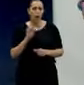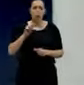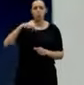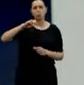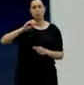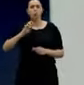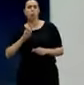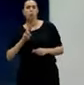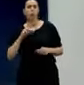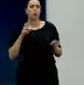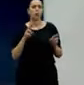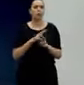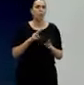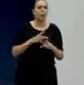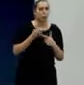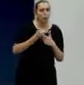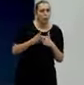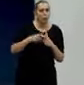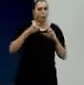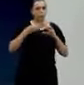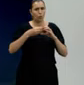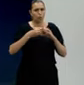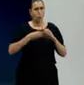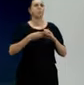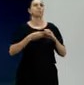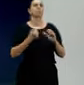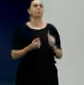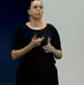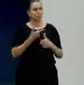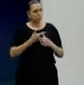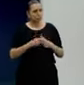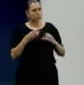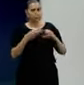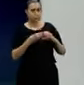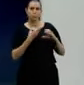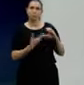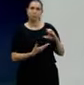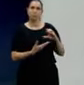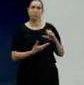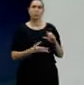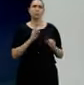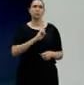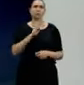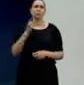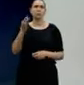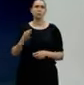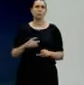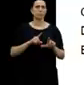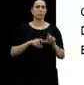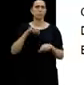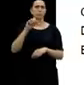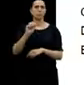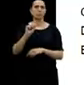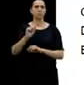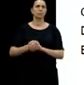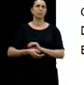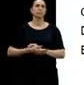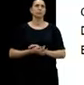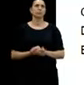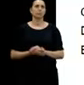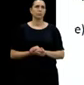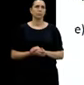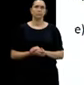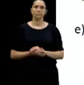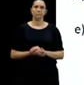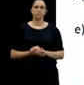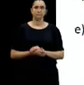está relacionado, sim, à divisão das células, divisão celular. Então, a resposta correta seria a letra A.